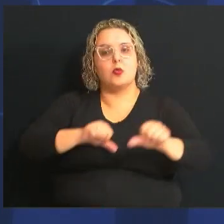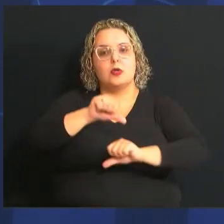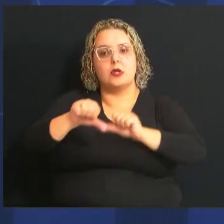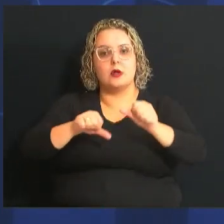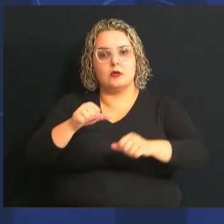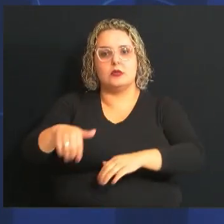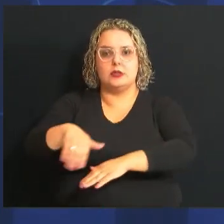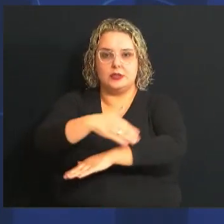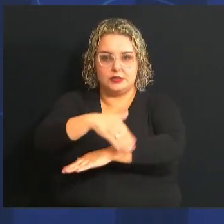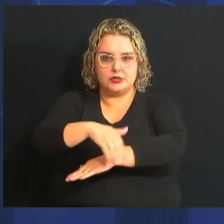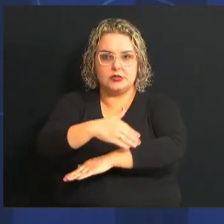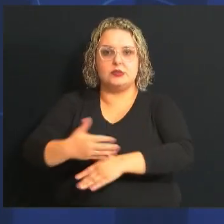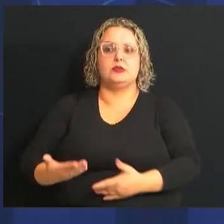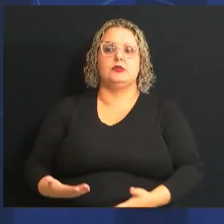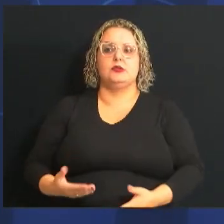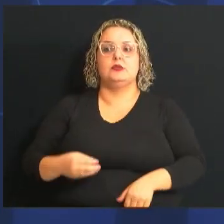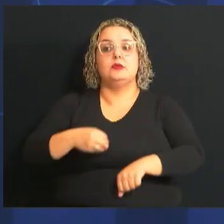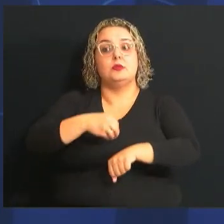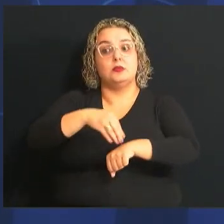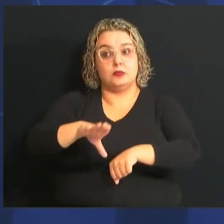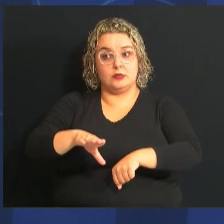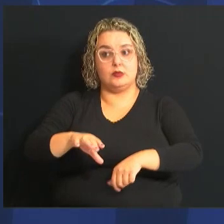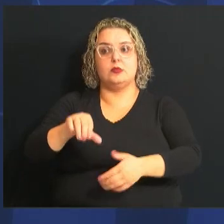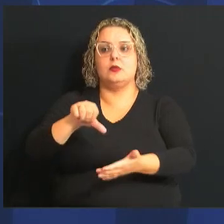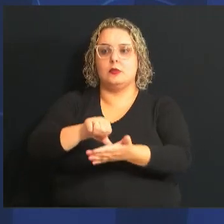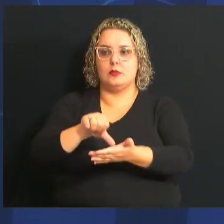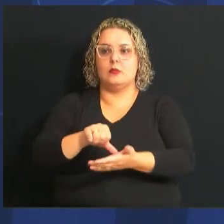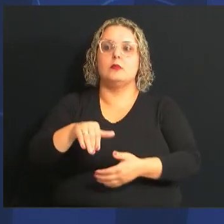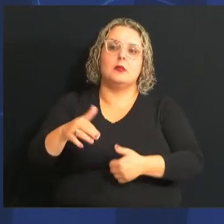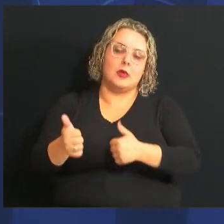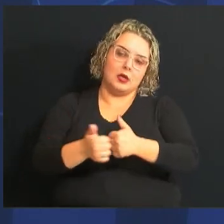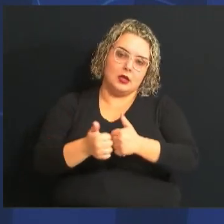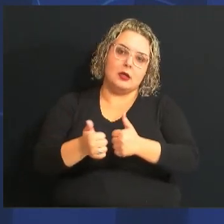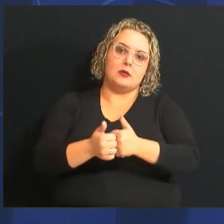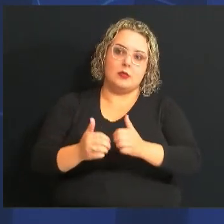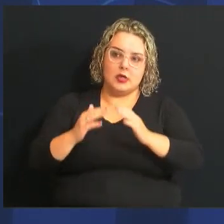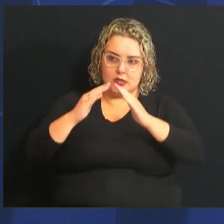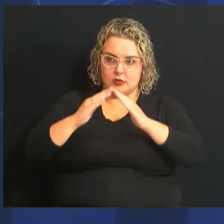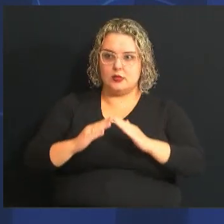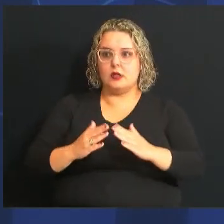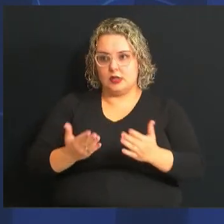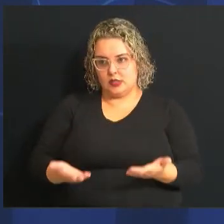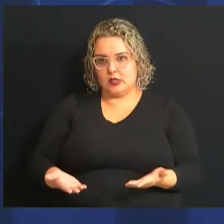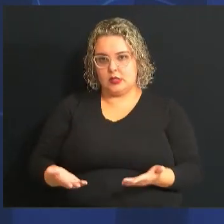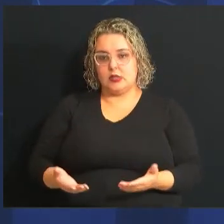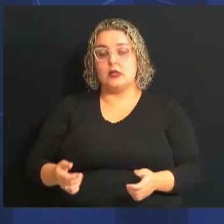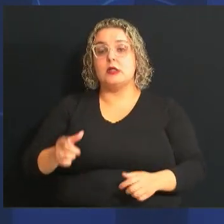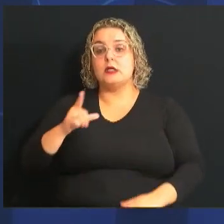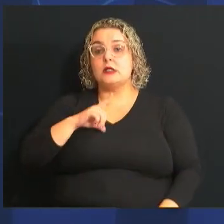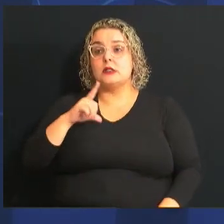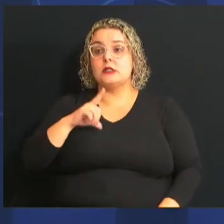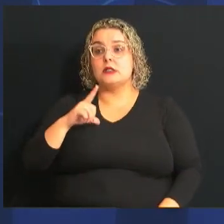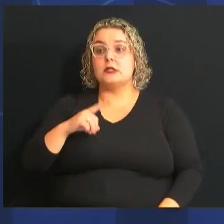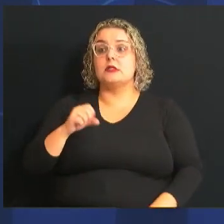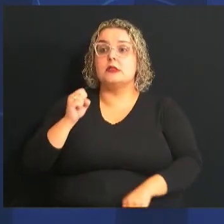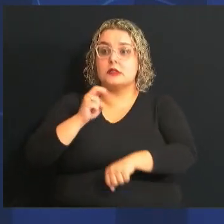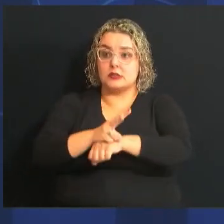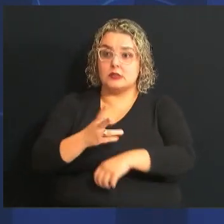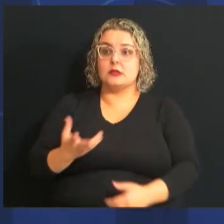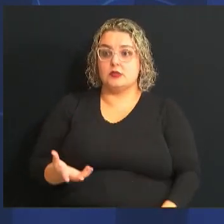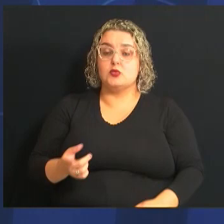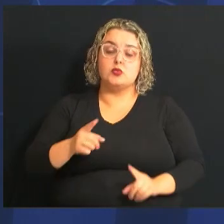endereço, o aluno será encaminhado para a unidade mais próxima da residência, que possui então uma vaga no tipo